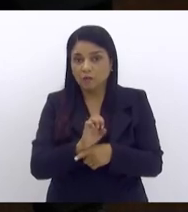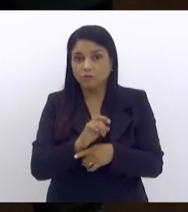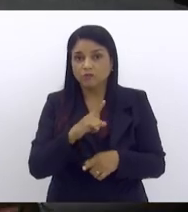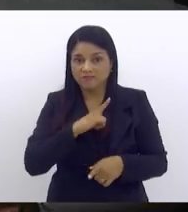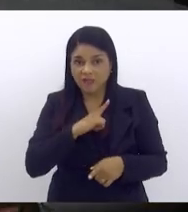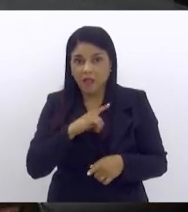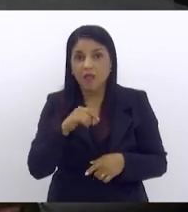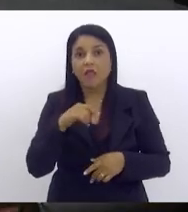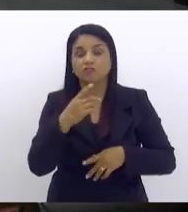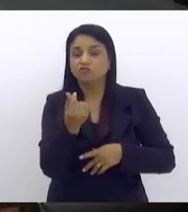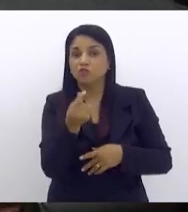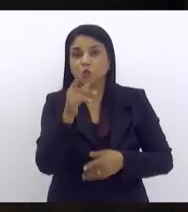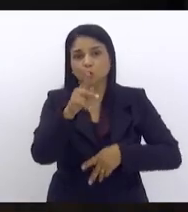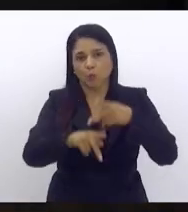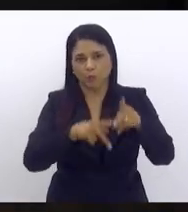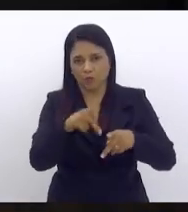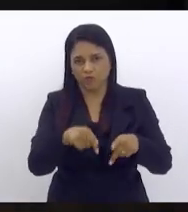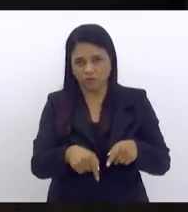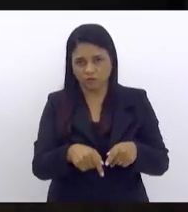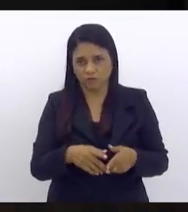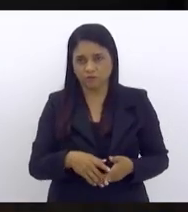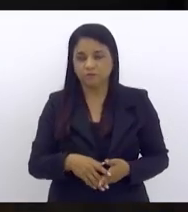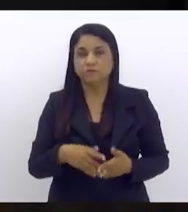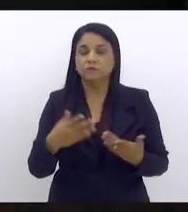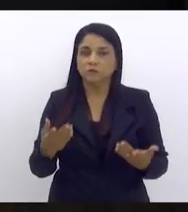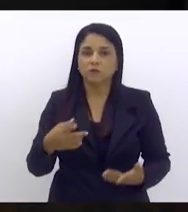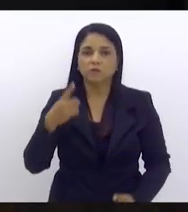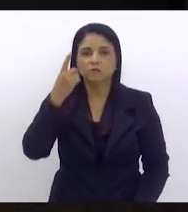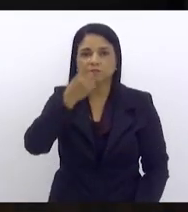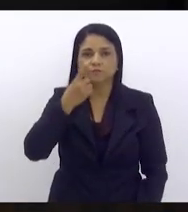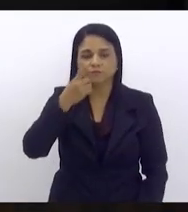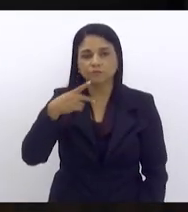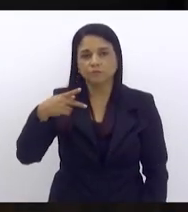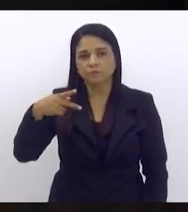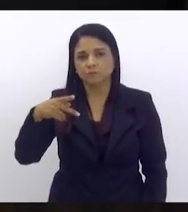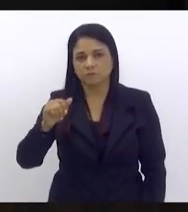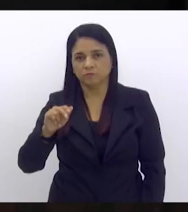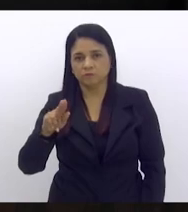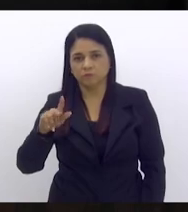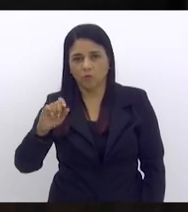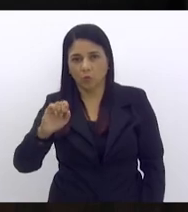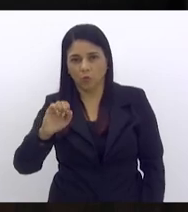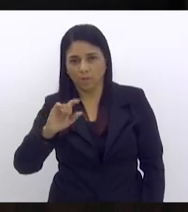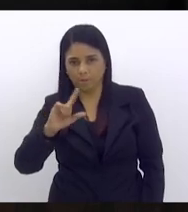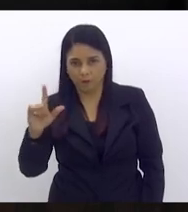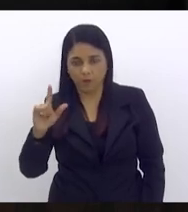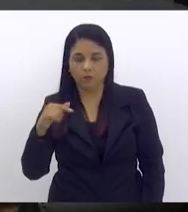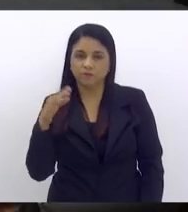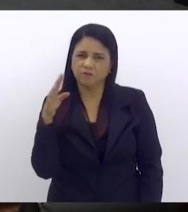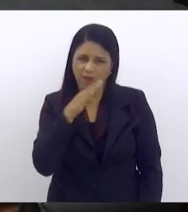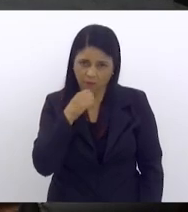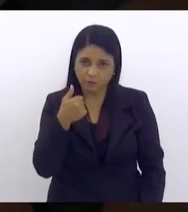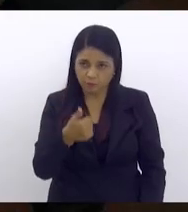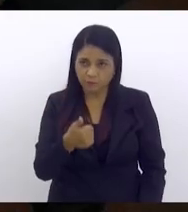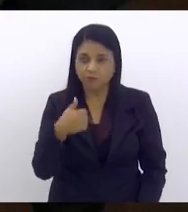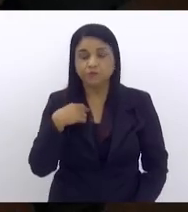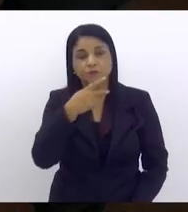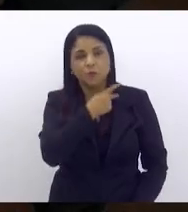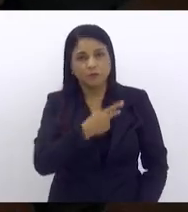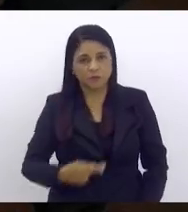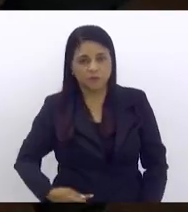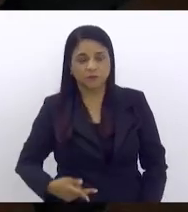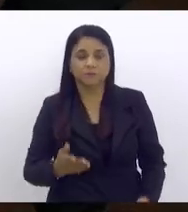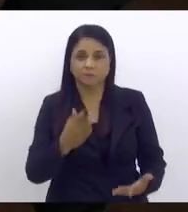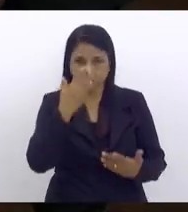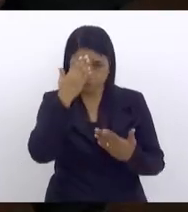povo. Deputado Felipe Pobel, com brevidade, para que eu possa adentrar ao expediente final, por gentileza. Obrigado, presidente. Presidente,